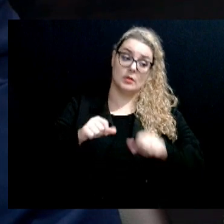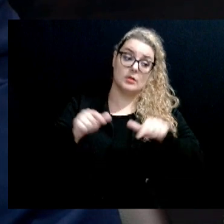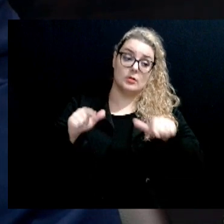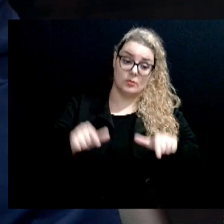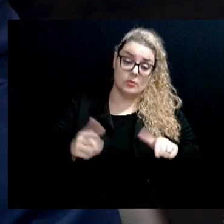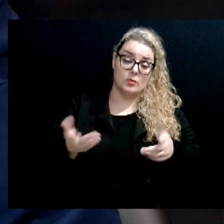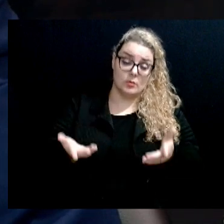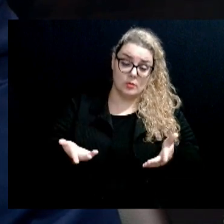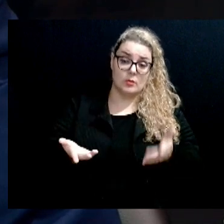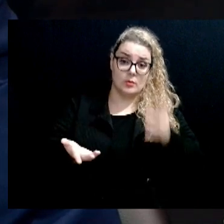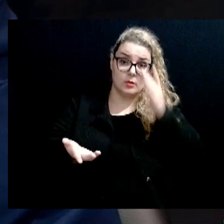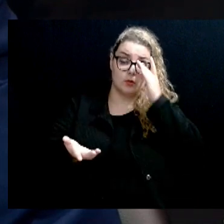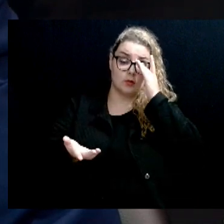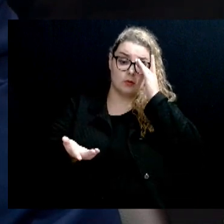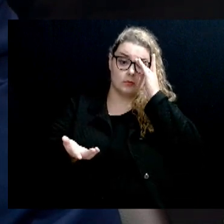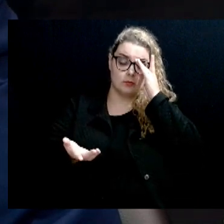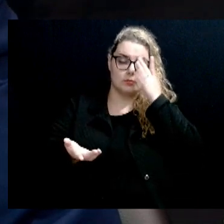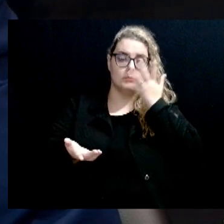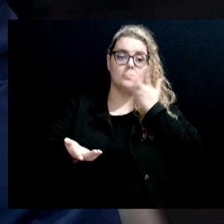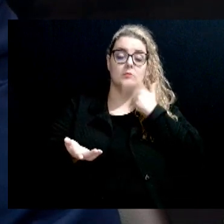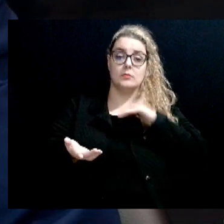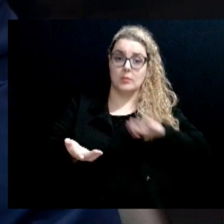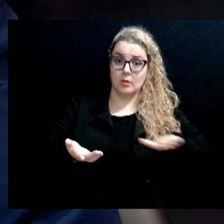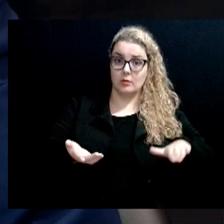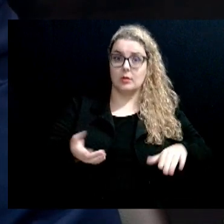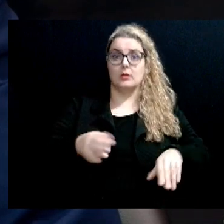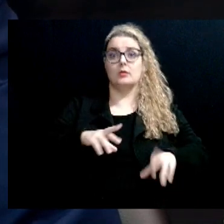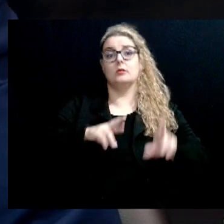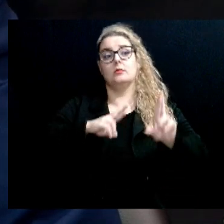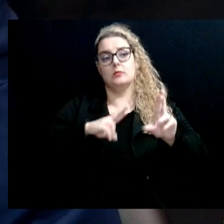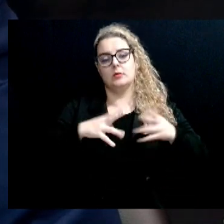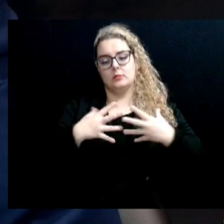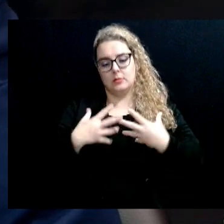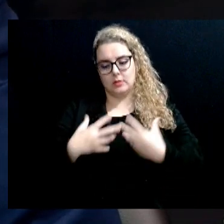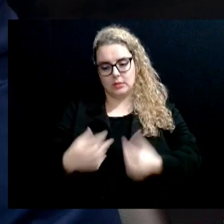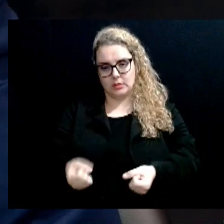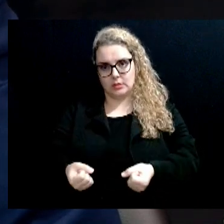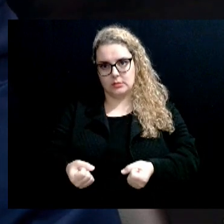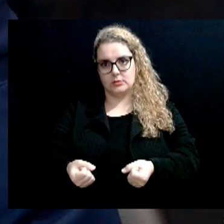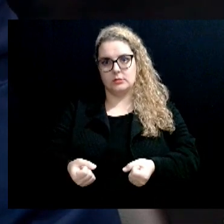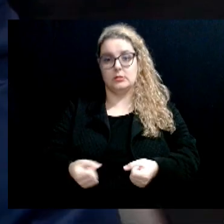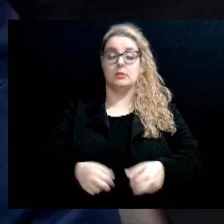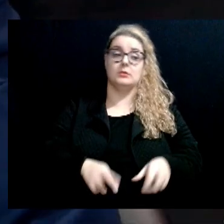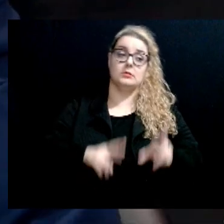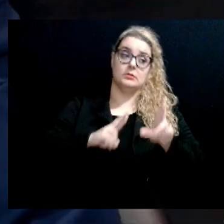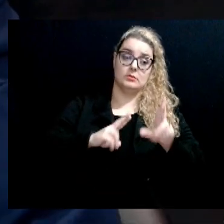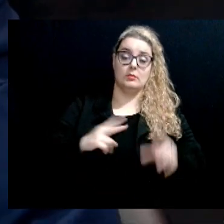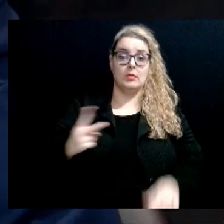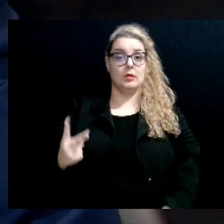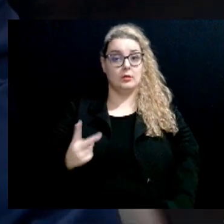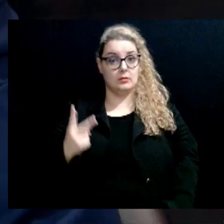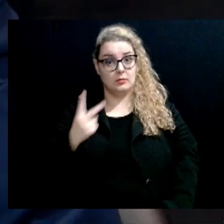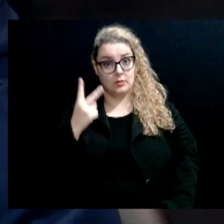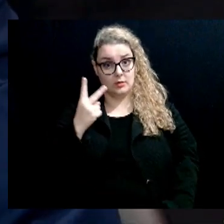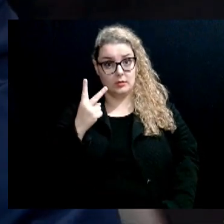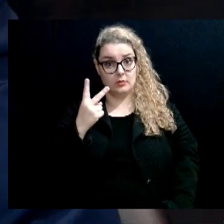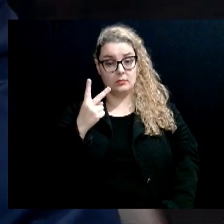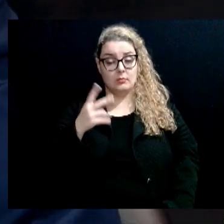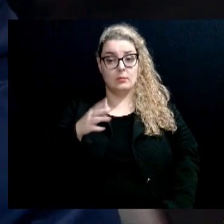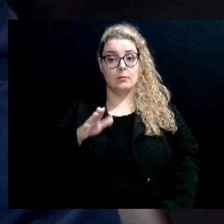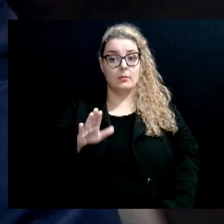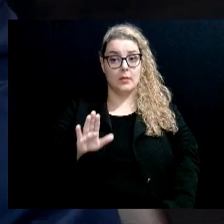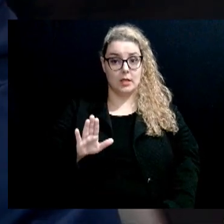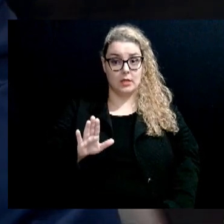a criança, ela espera ser aceita, ela espera ser valorizada, mas tudo